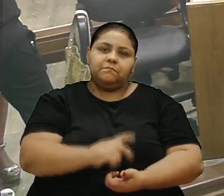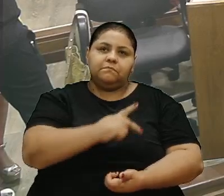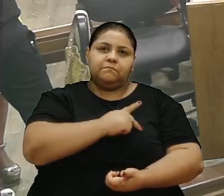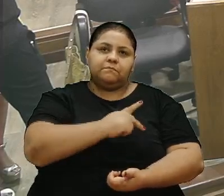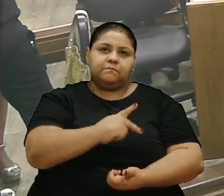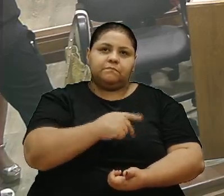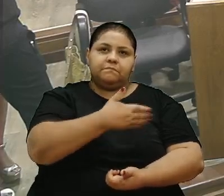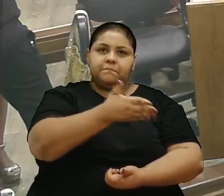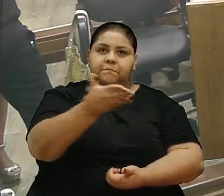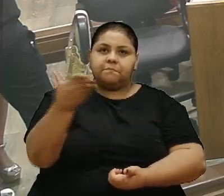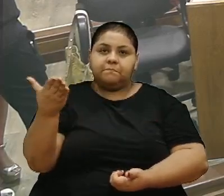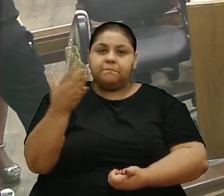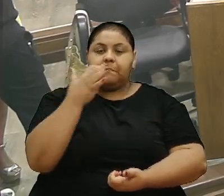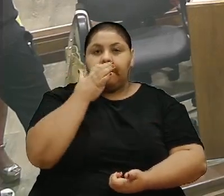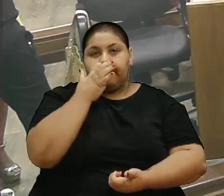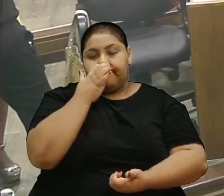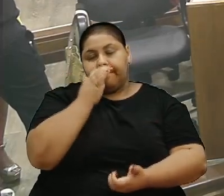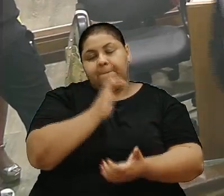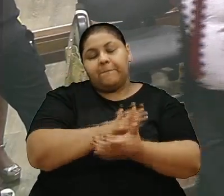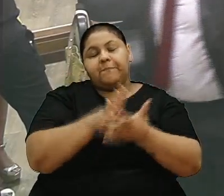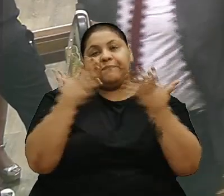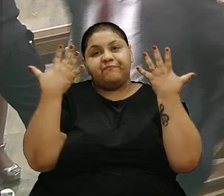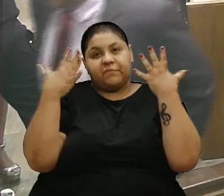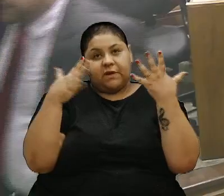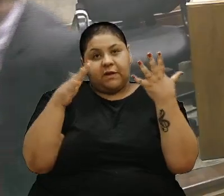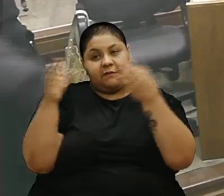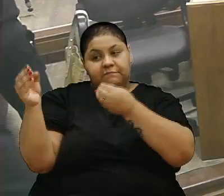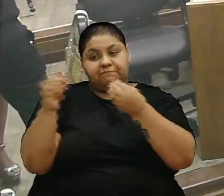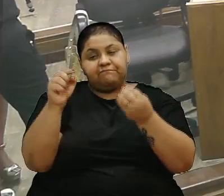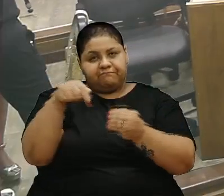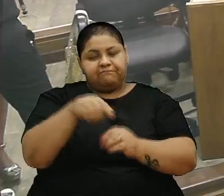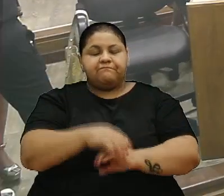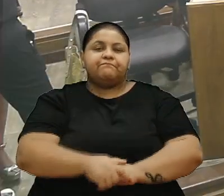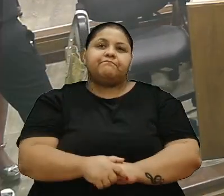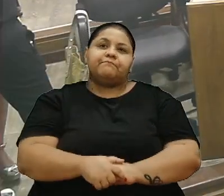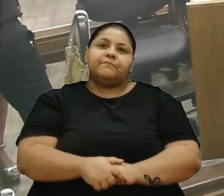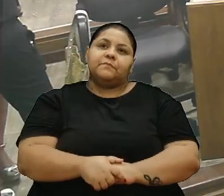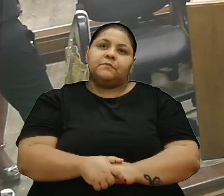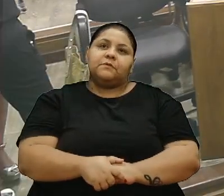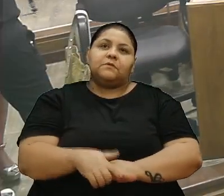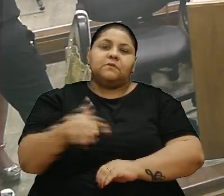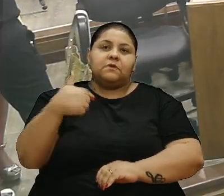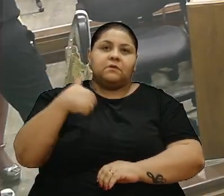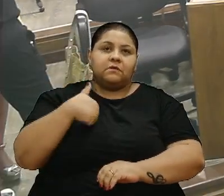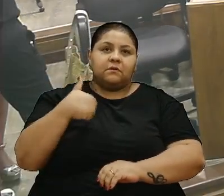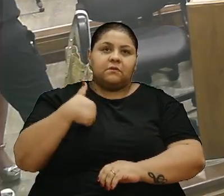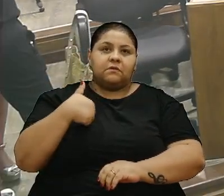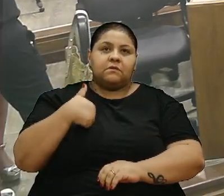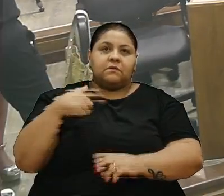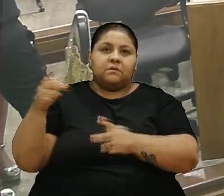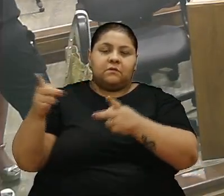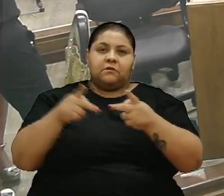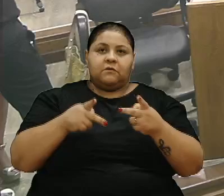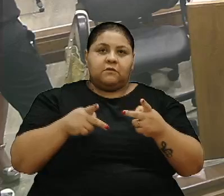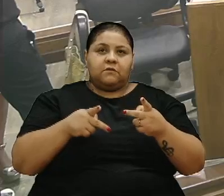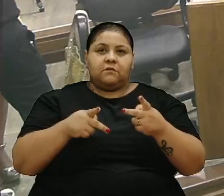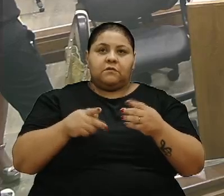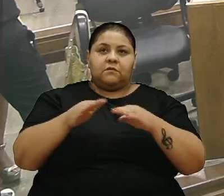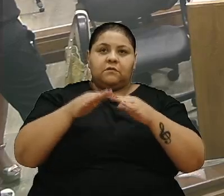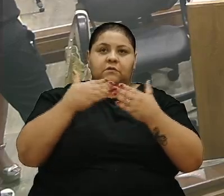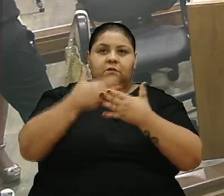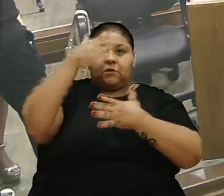Presidente, nobres colegas, parabéns pela vinda aqui. Então, eu estive em algumas escolas municipais aqui da